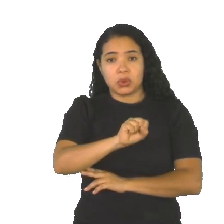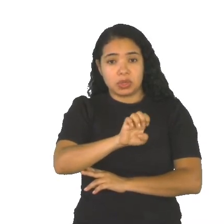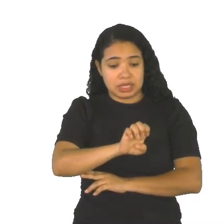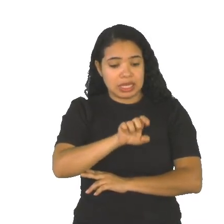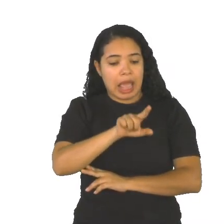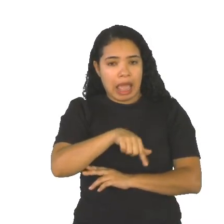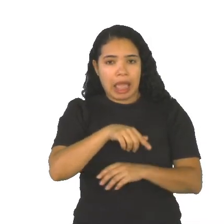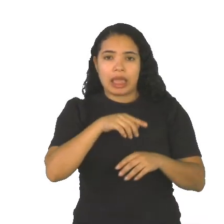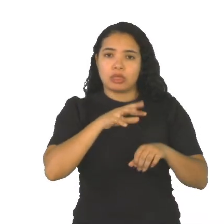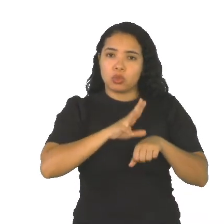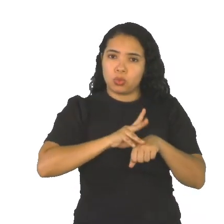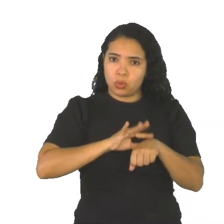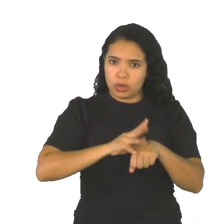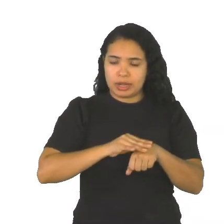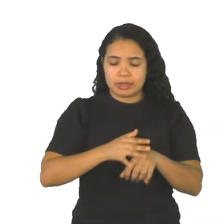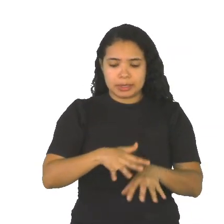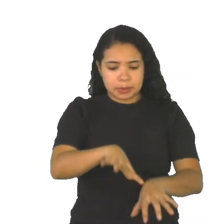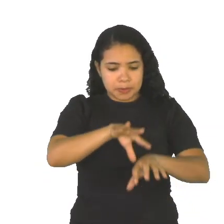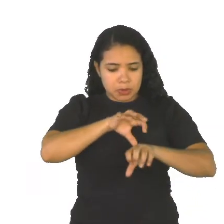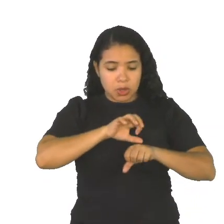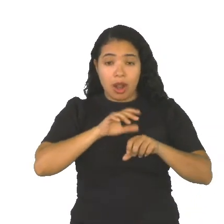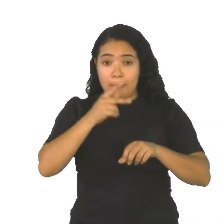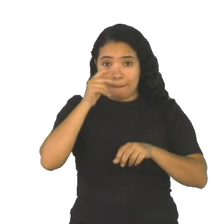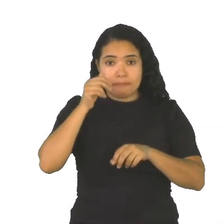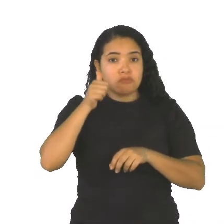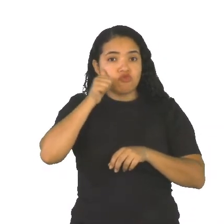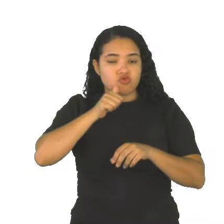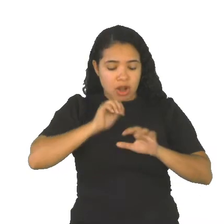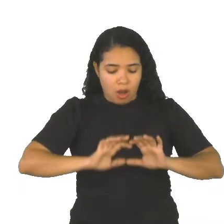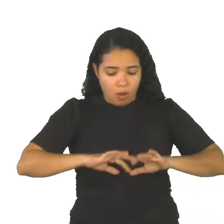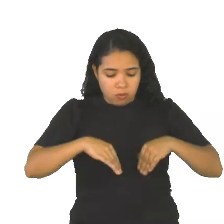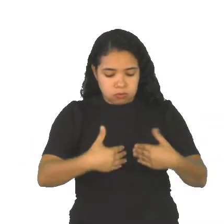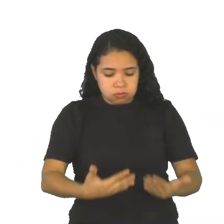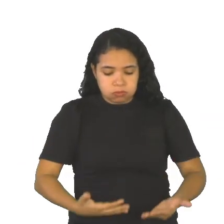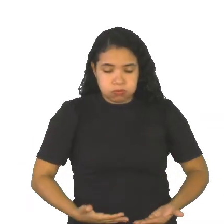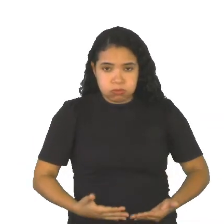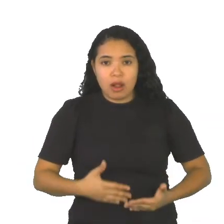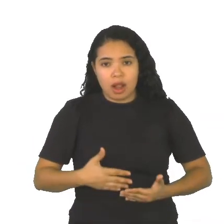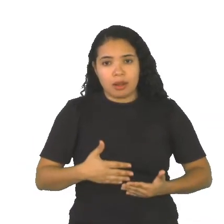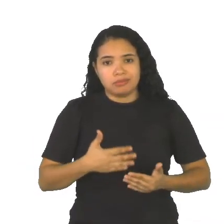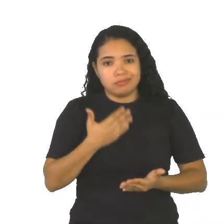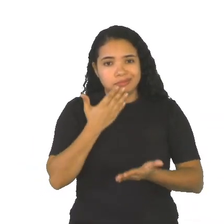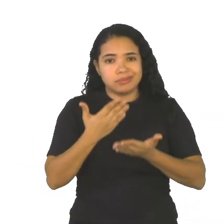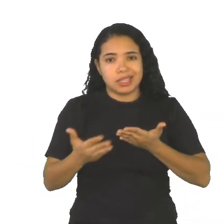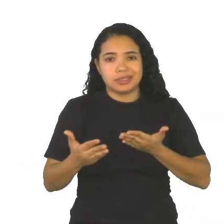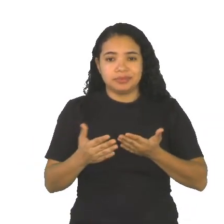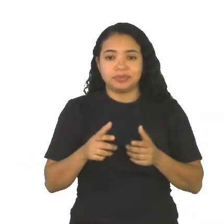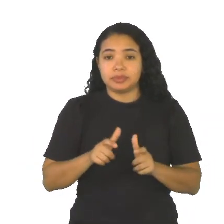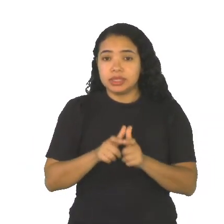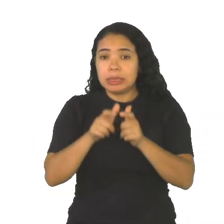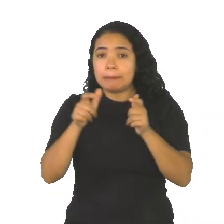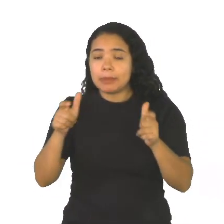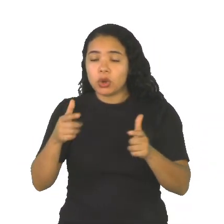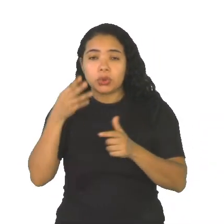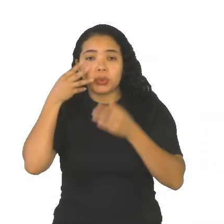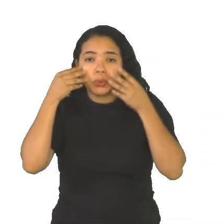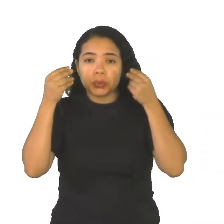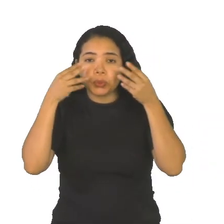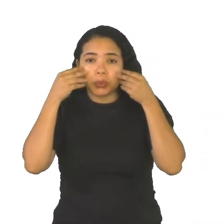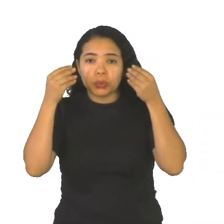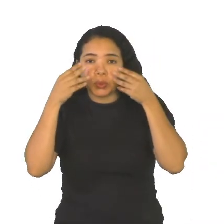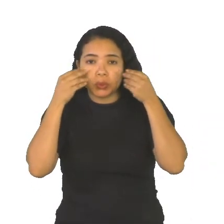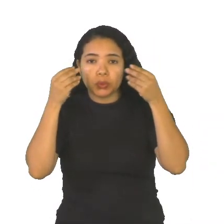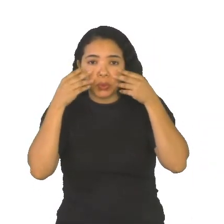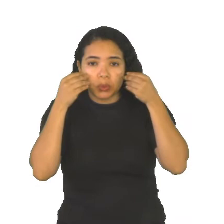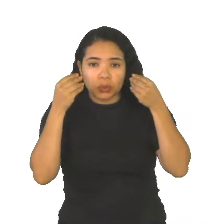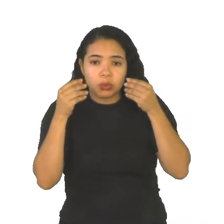de feto, que é aquela doença que a gente fala que pega do gato. Quem já ouviu falar dela? A maioria dos gatos domésticos, aqueles que não têm contato com a